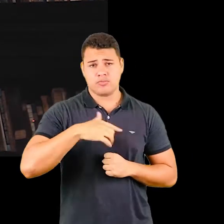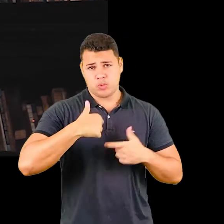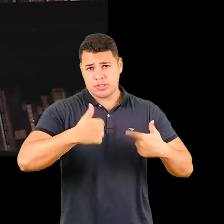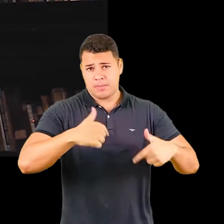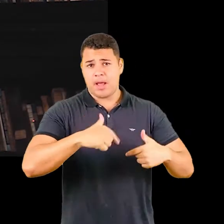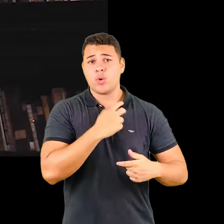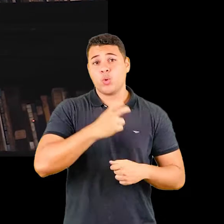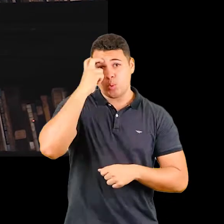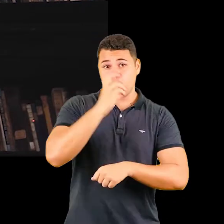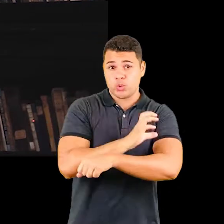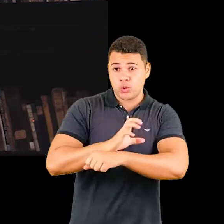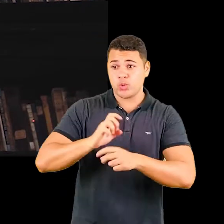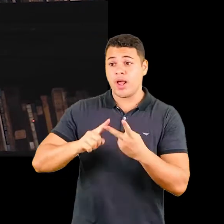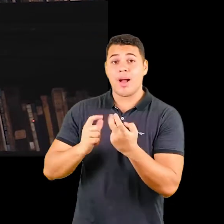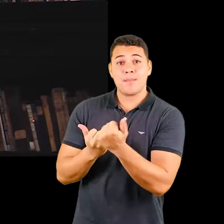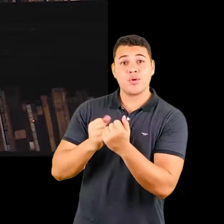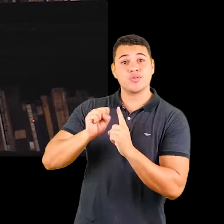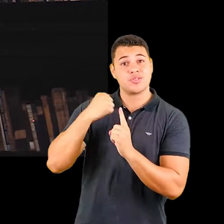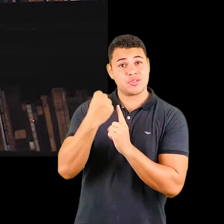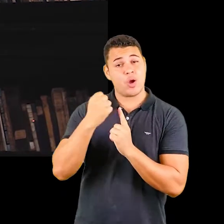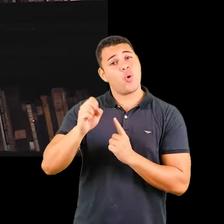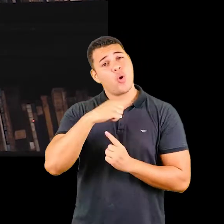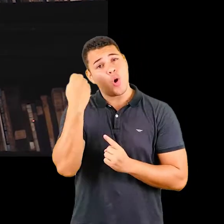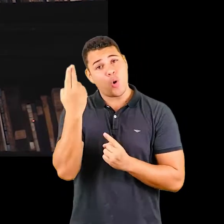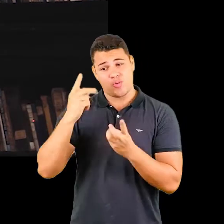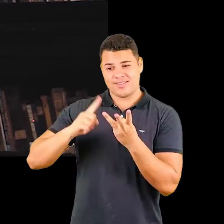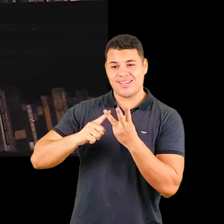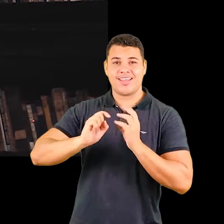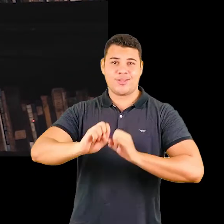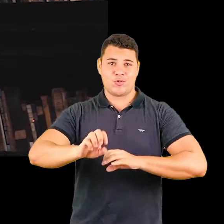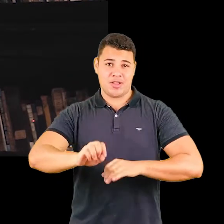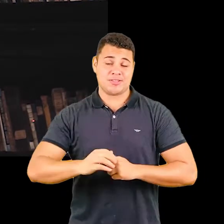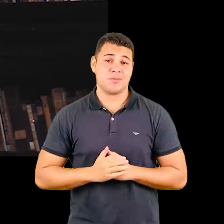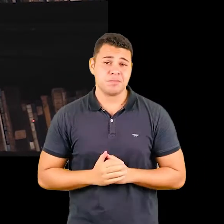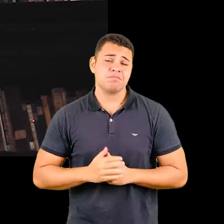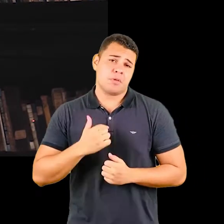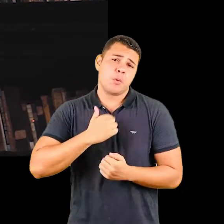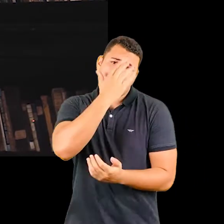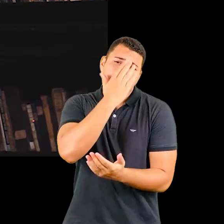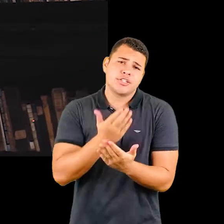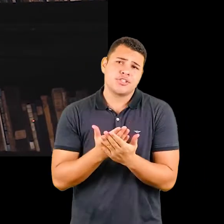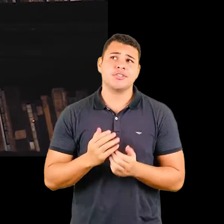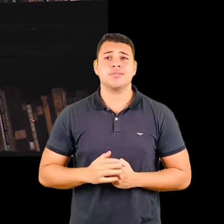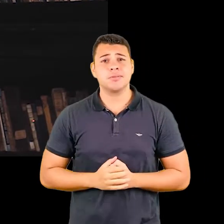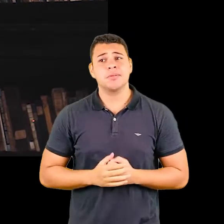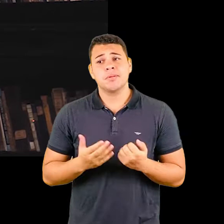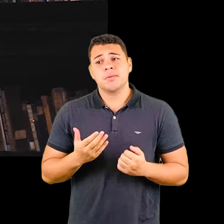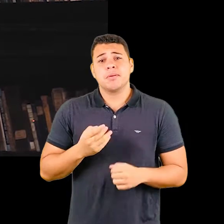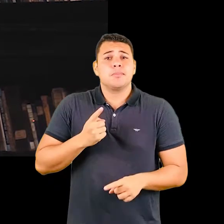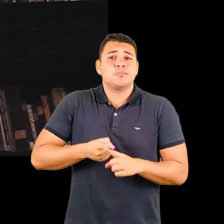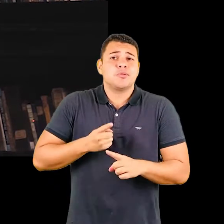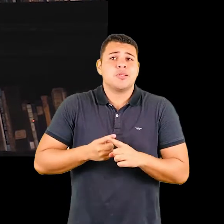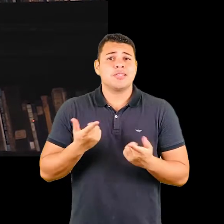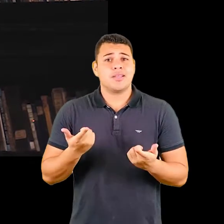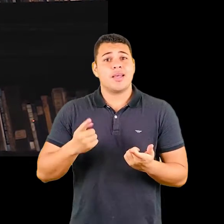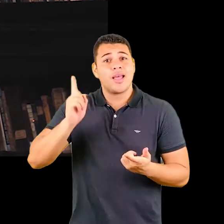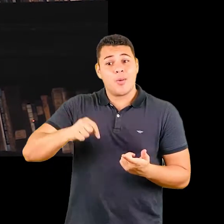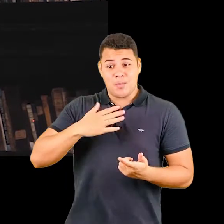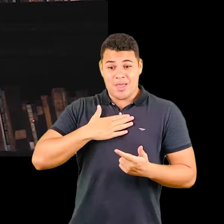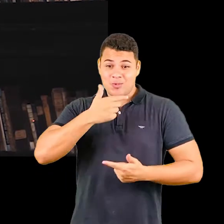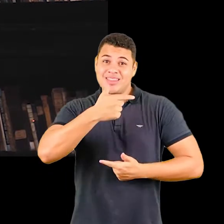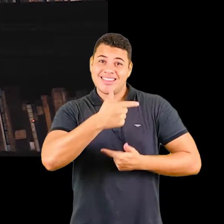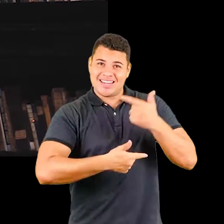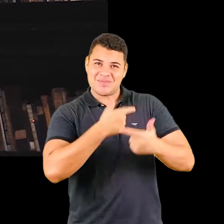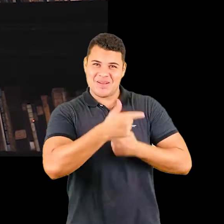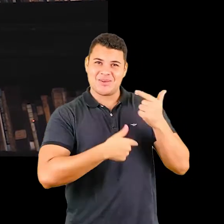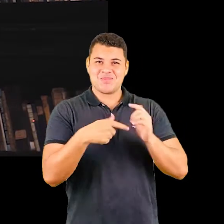Cultura, o assento social, o educação. Acredito eu que seja justamente por conta do meu